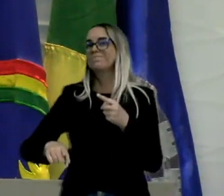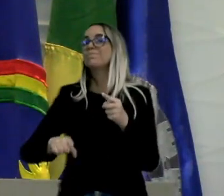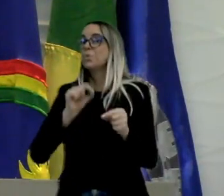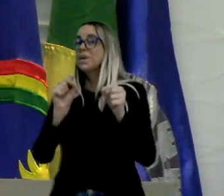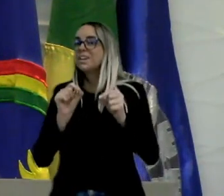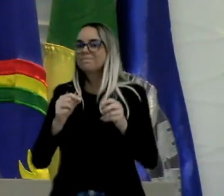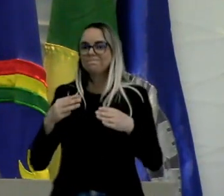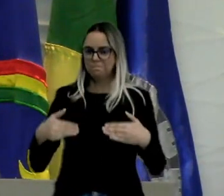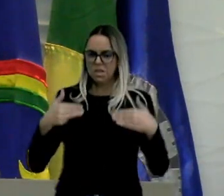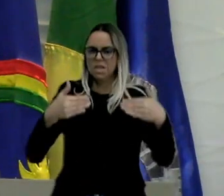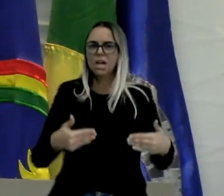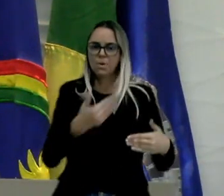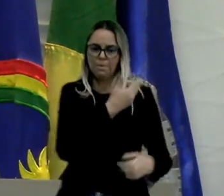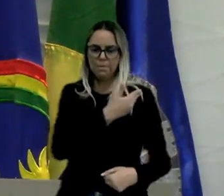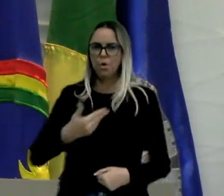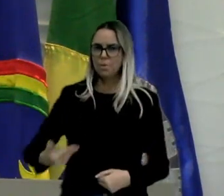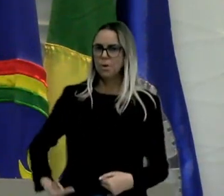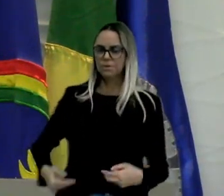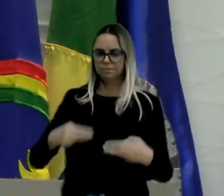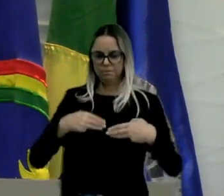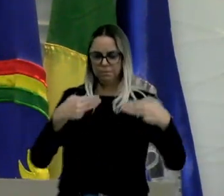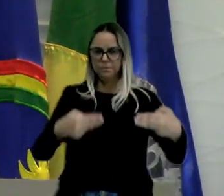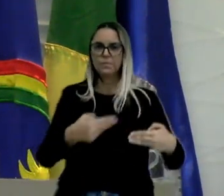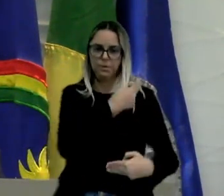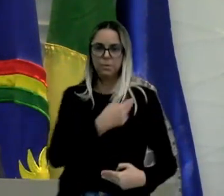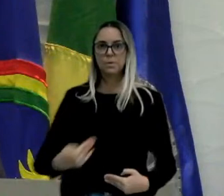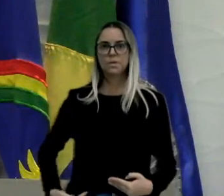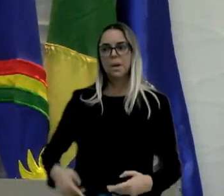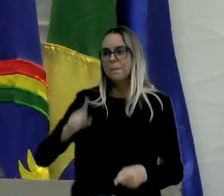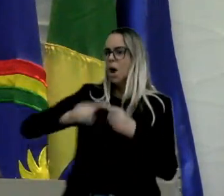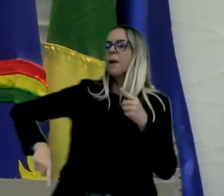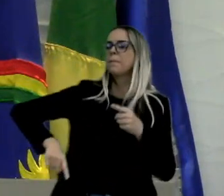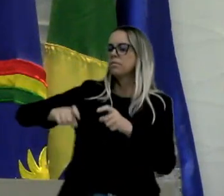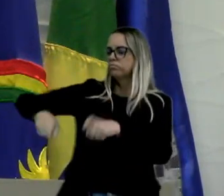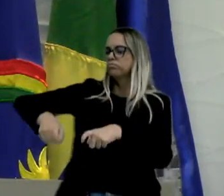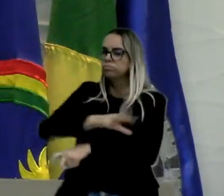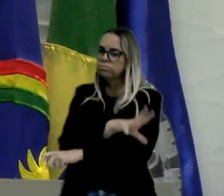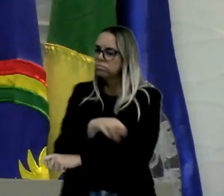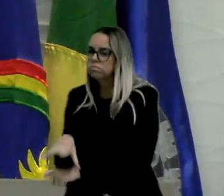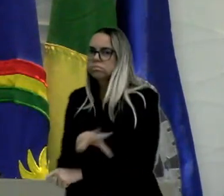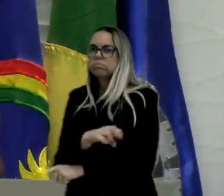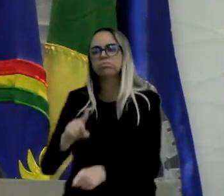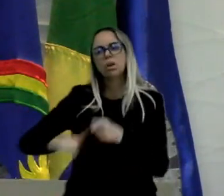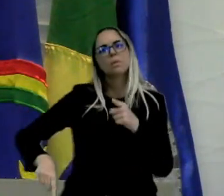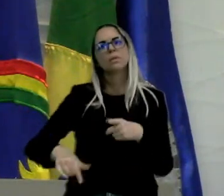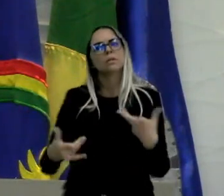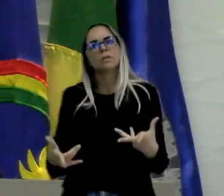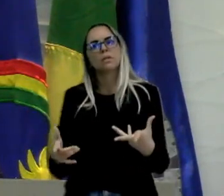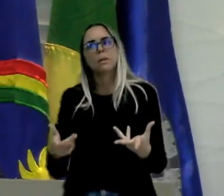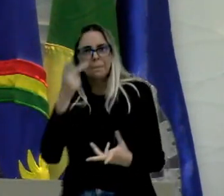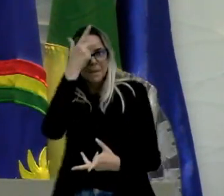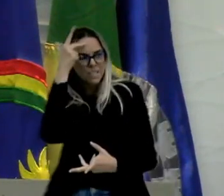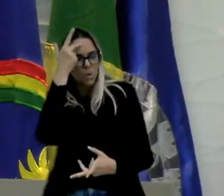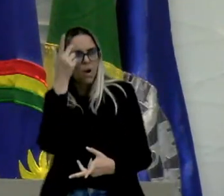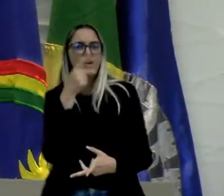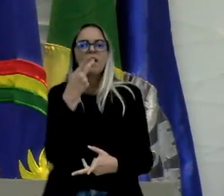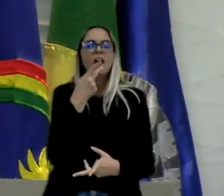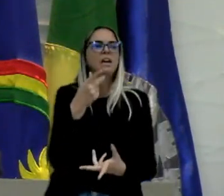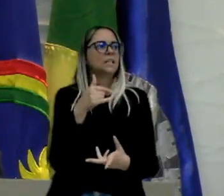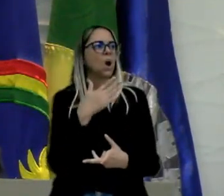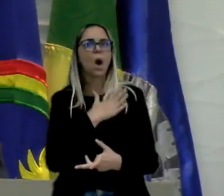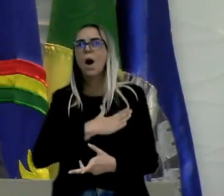Ministério Público pedir orientação para que se iba as arações de terra do nosso município essas pessoas que se dizem que gosta tanto de